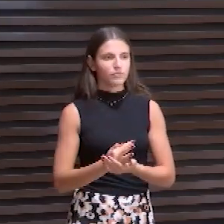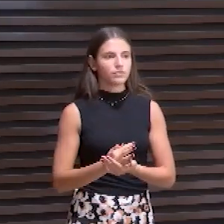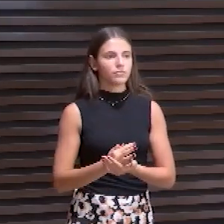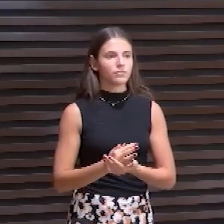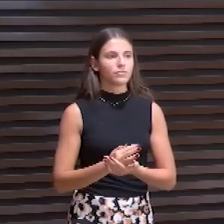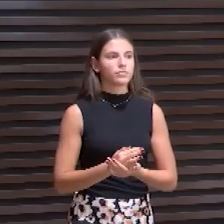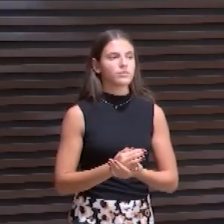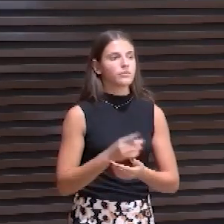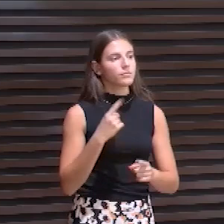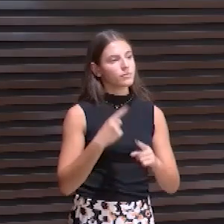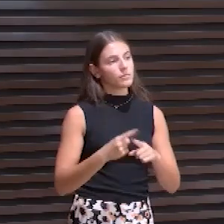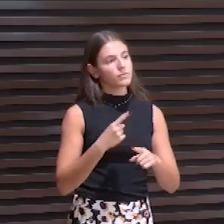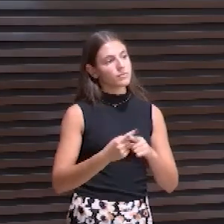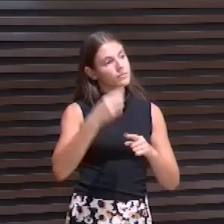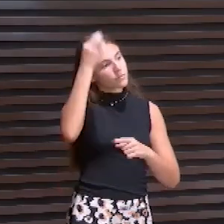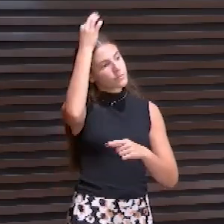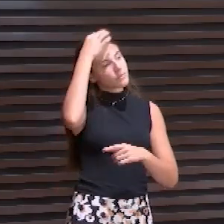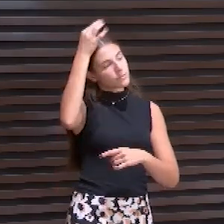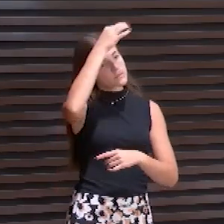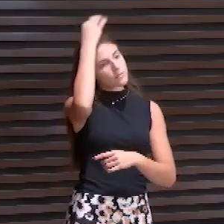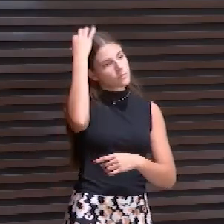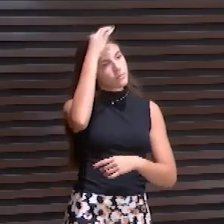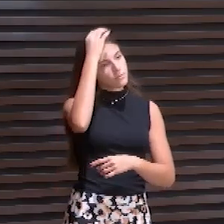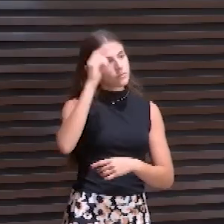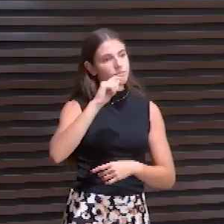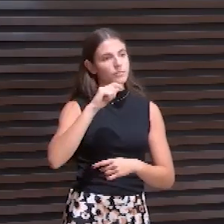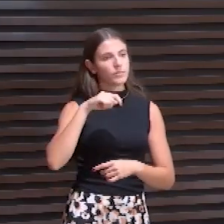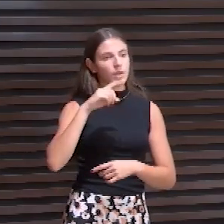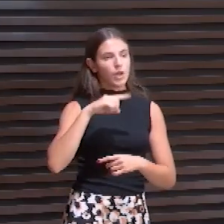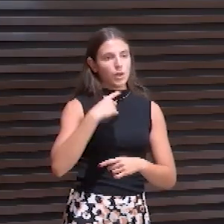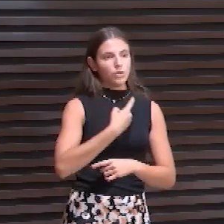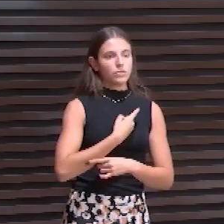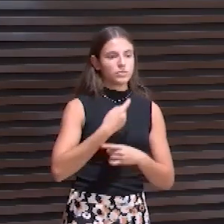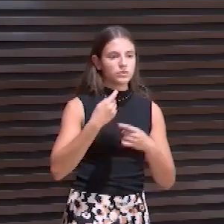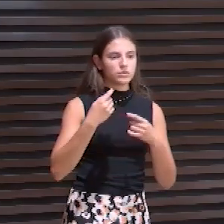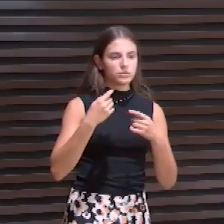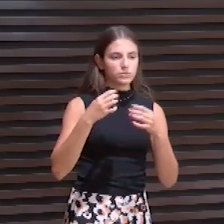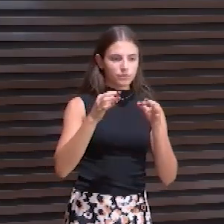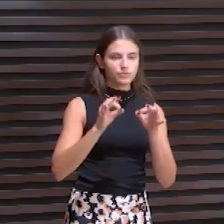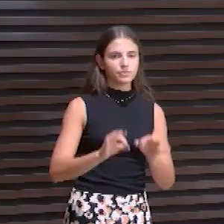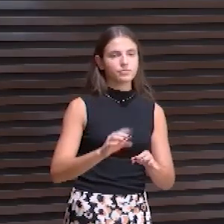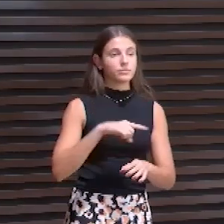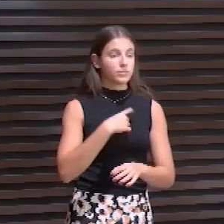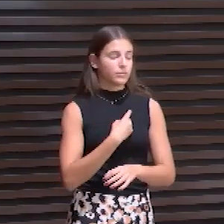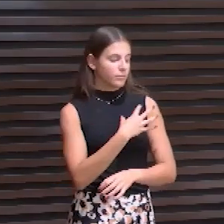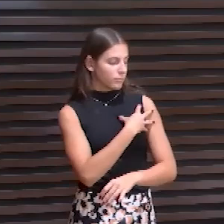Porque o Espírito Santo ele nos convence que nós somos filhos de Deus.